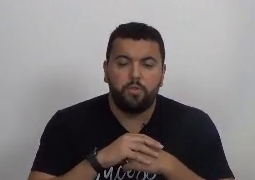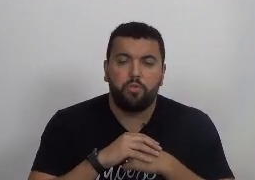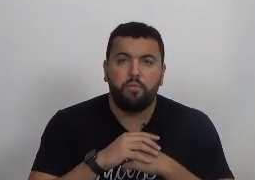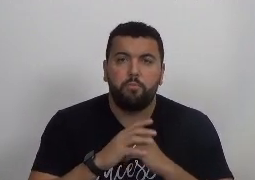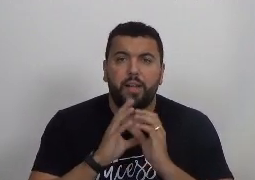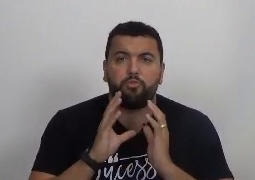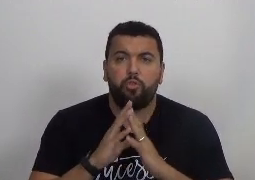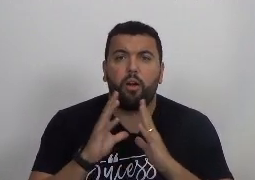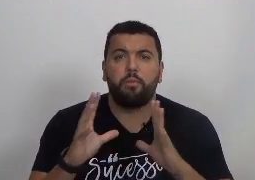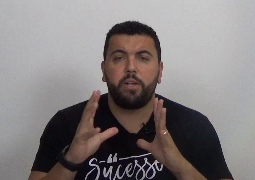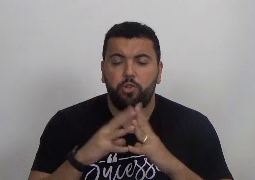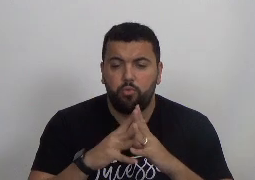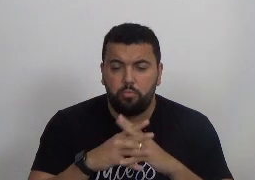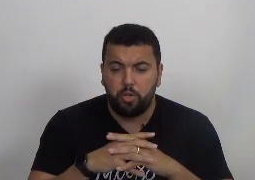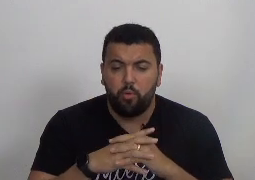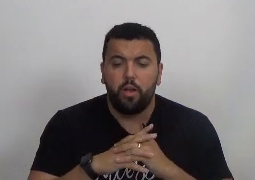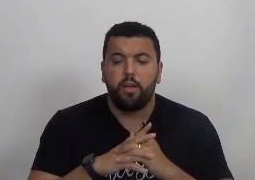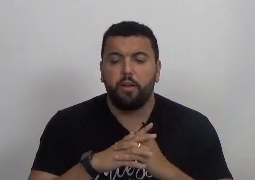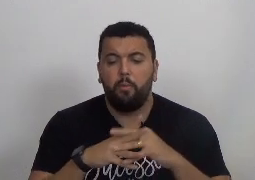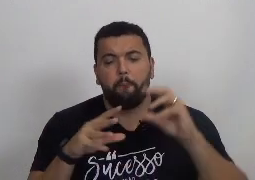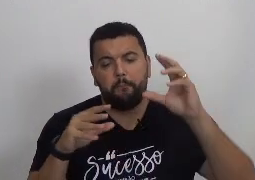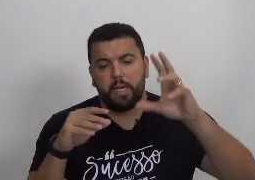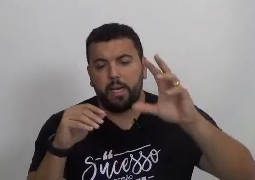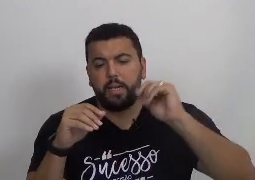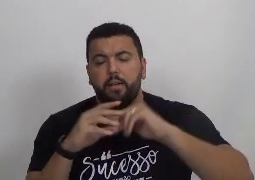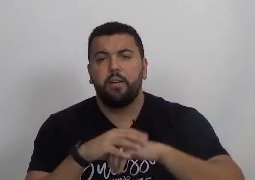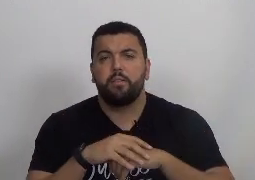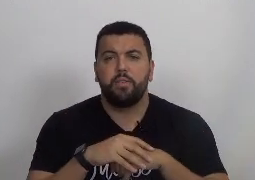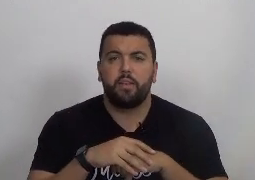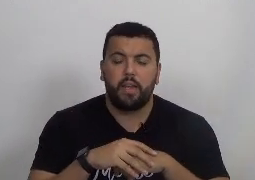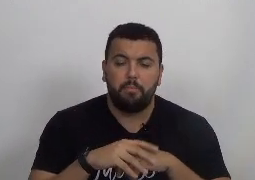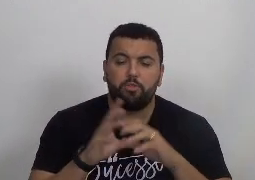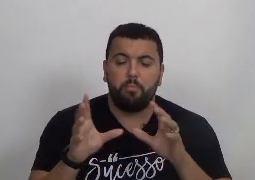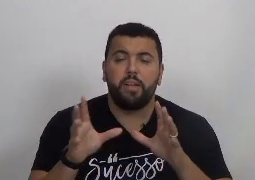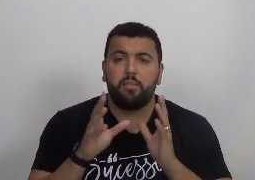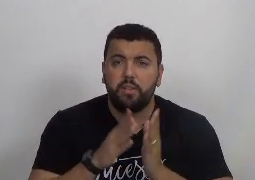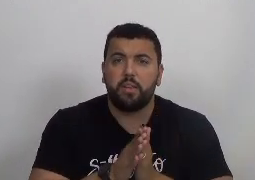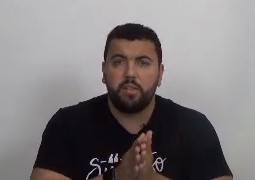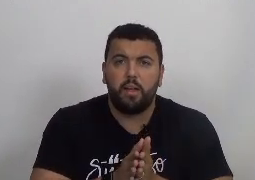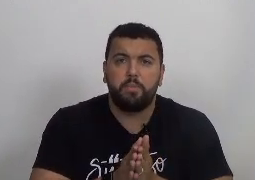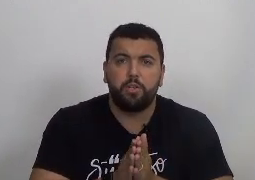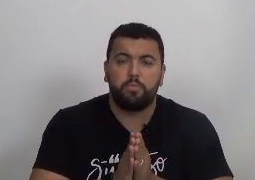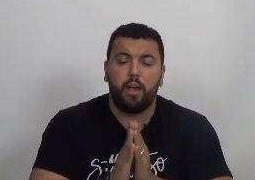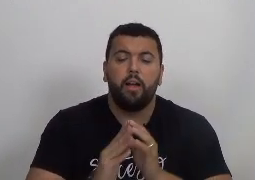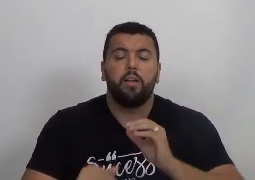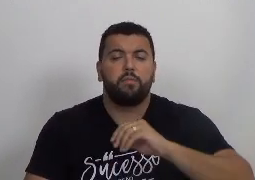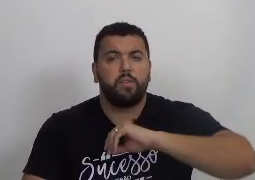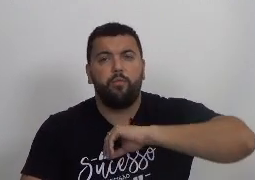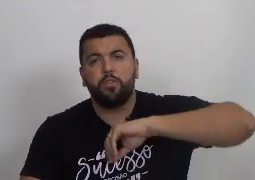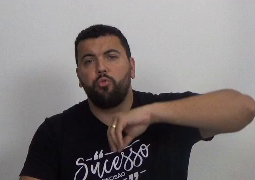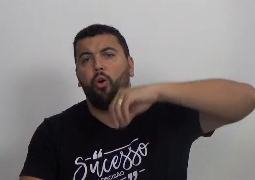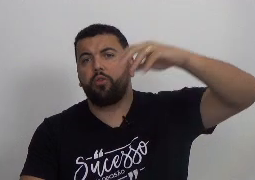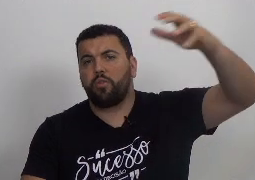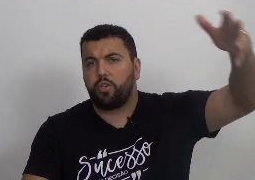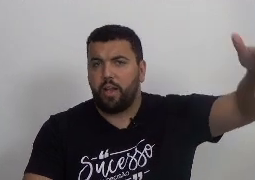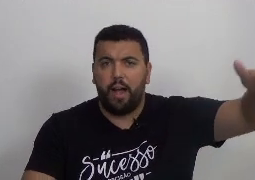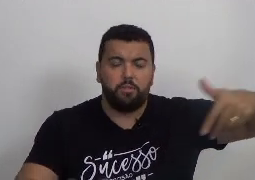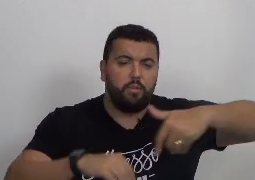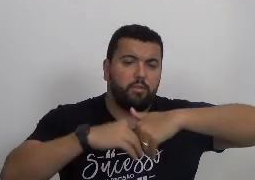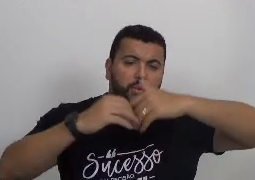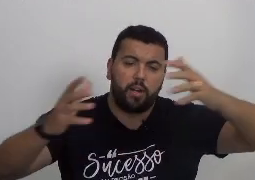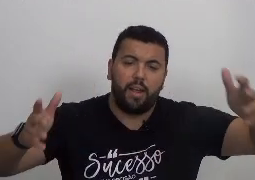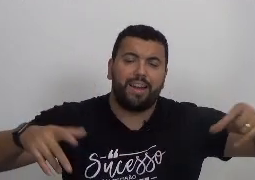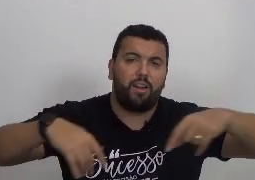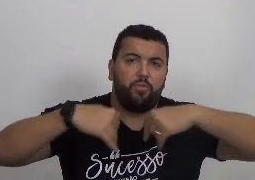de fios tá bom vou tirar um de março de 9 é meio de um domingo então manda ele se você quer mais só manda se você quiser mesmo tá se você for de